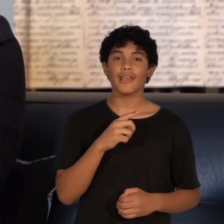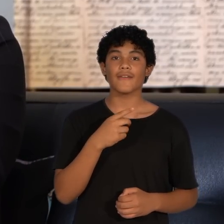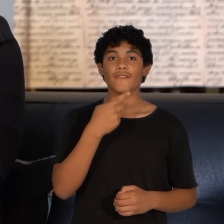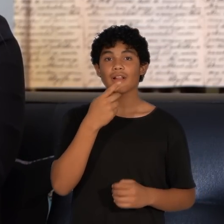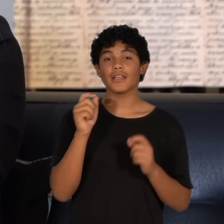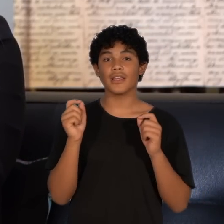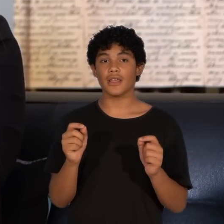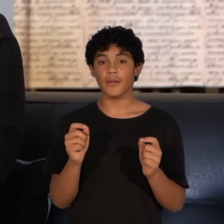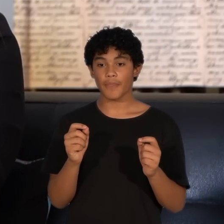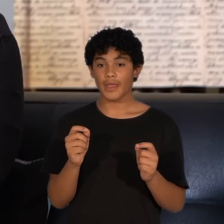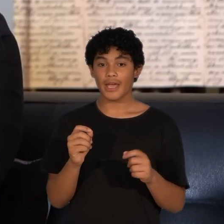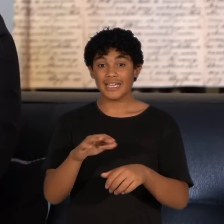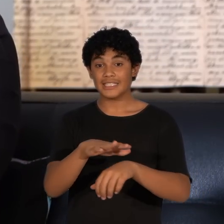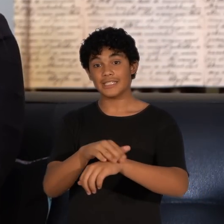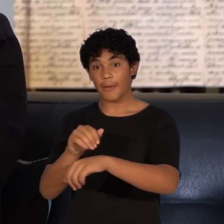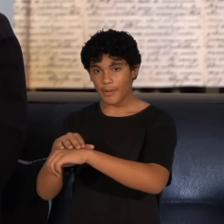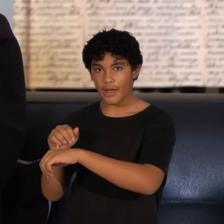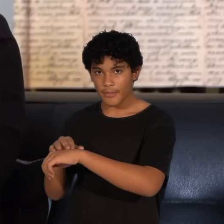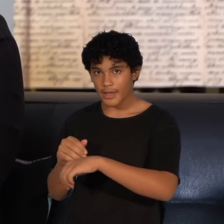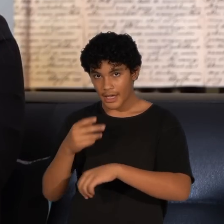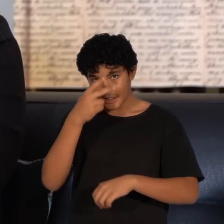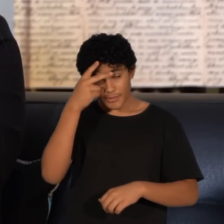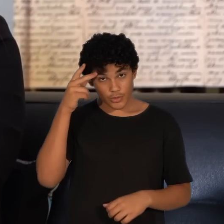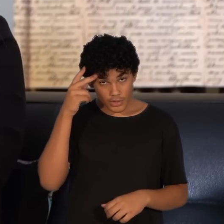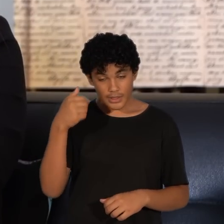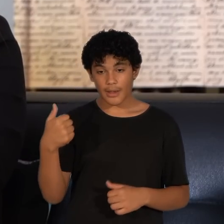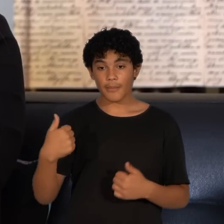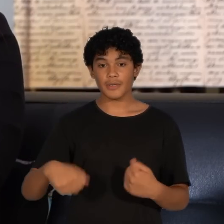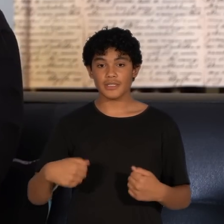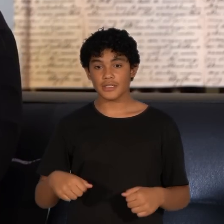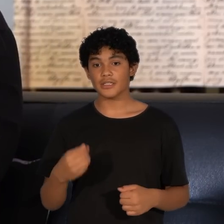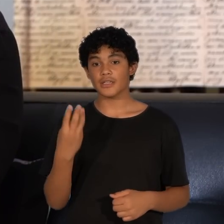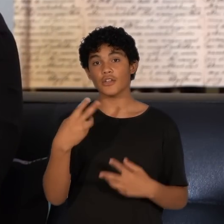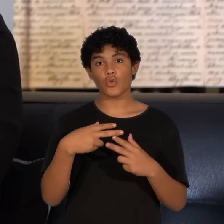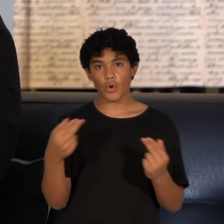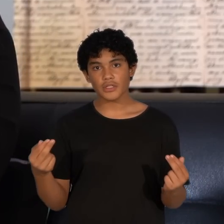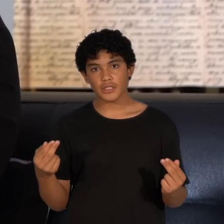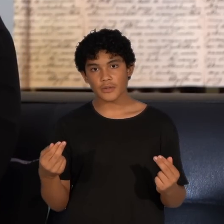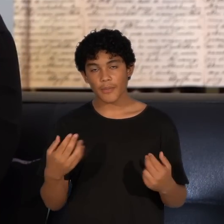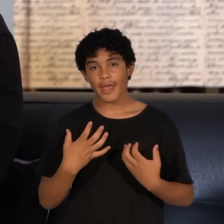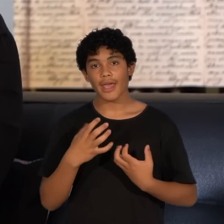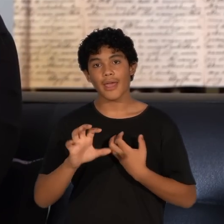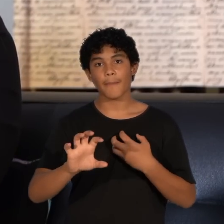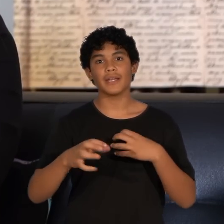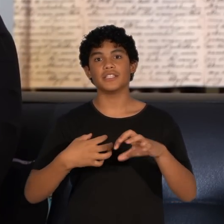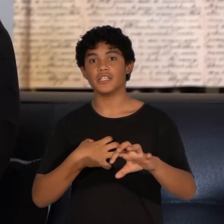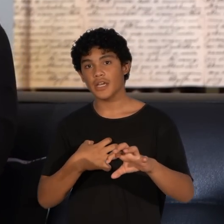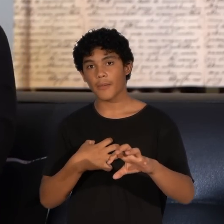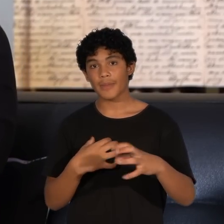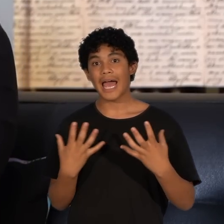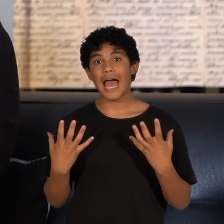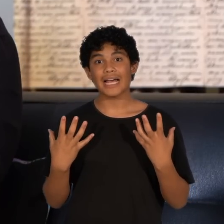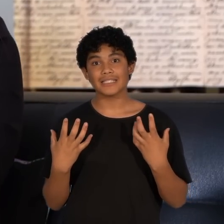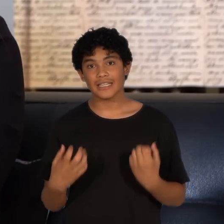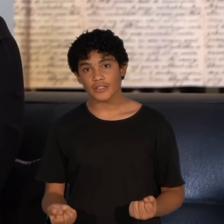essa visão de que a abordagem de pessoas tem que haver, primeiro, uma congruência, uma empatia, uma